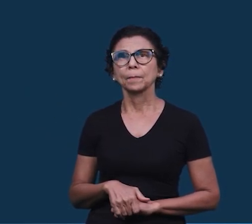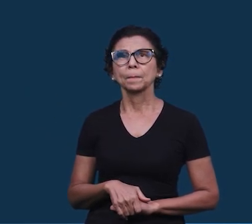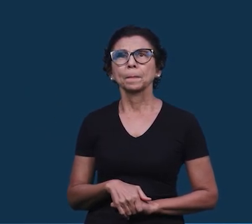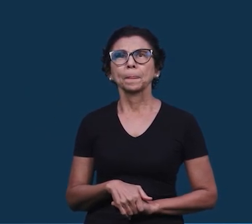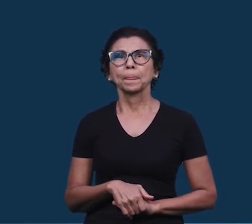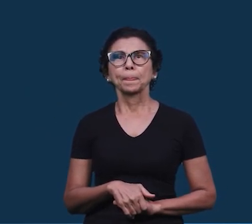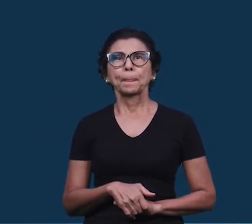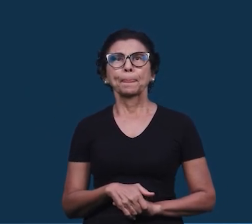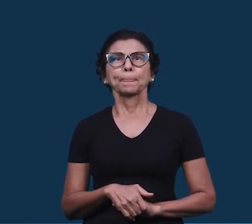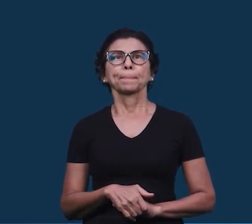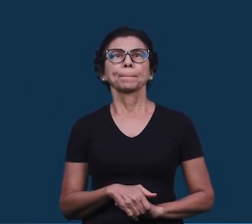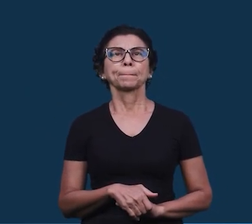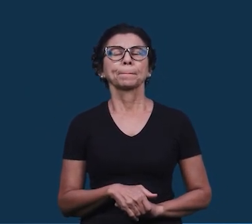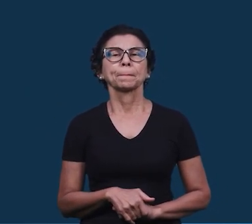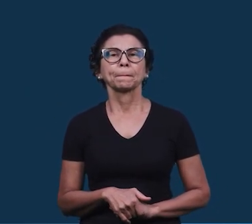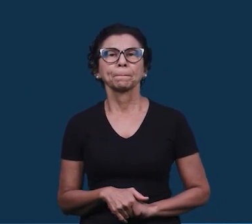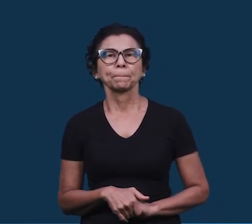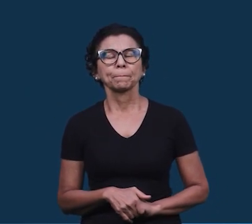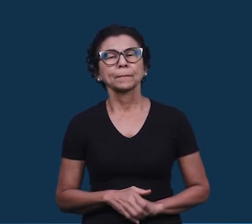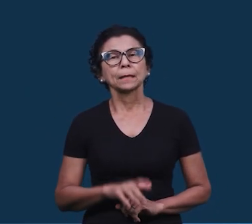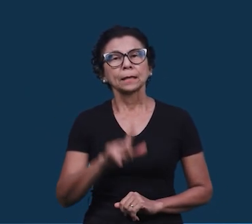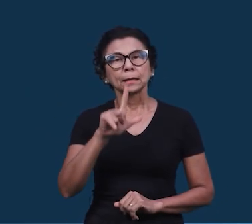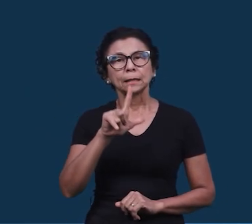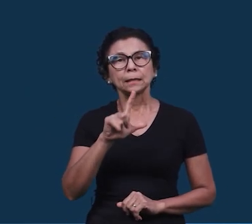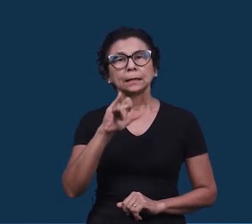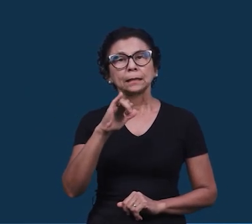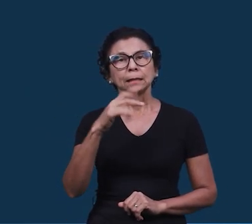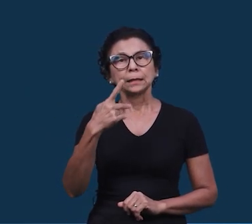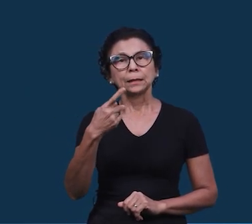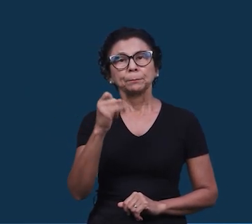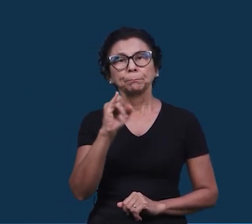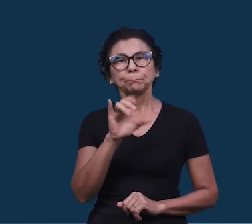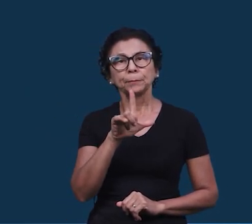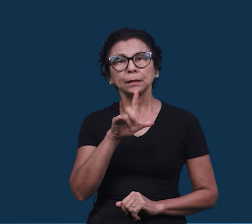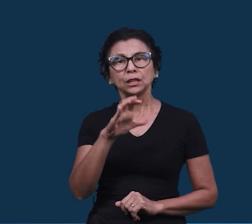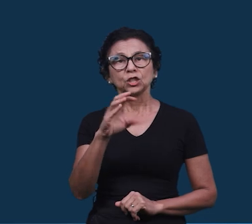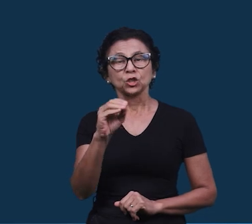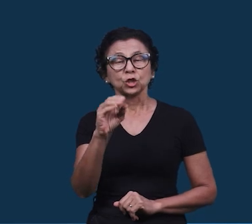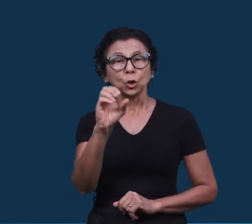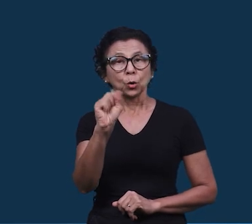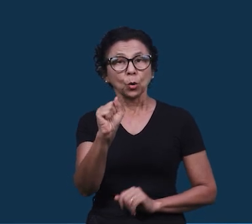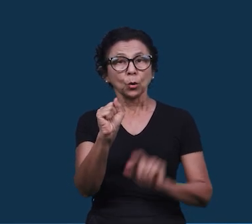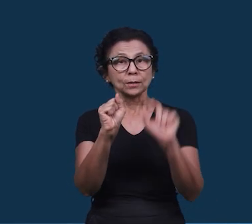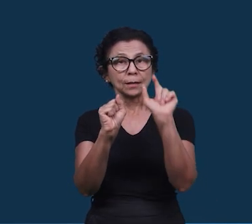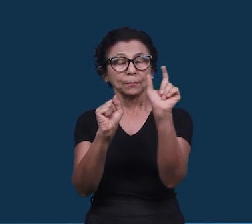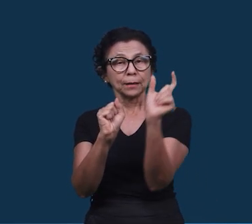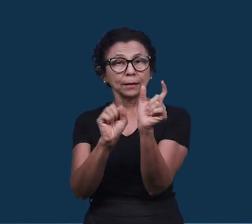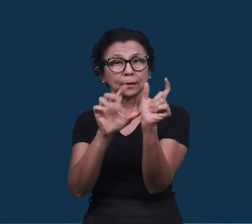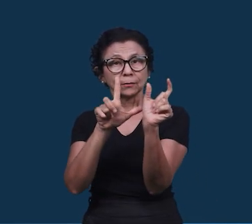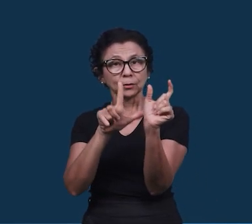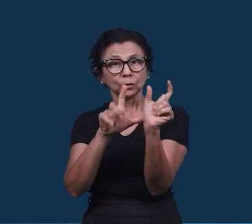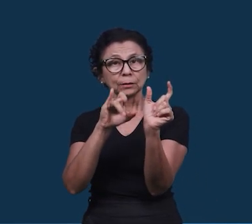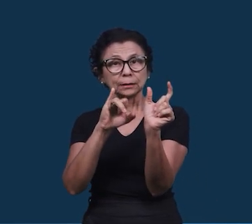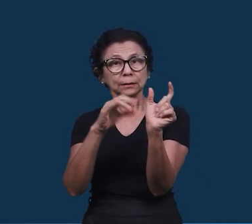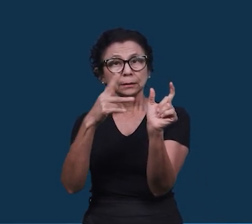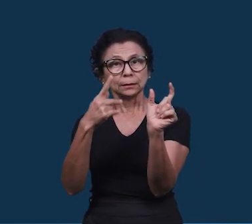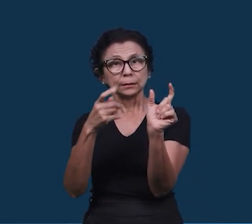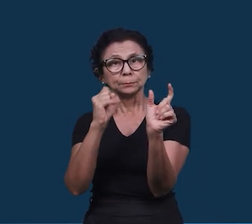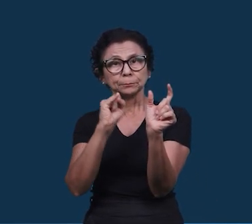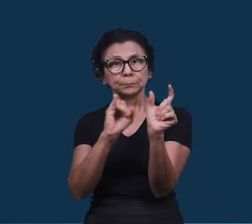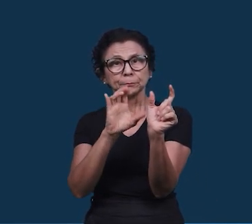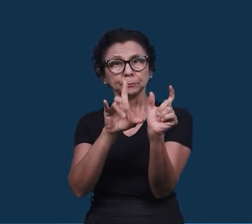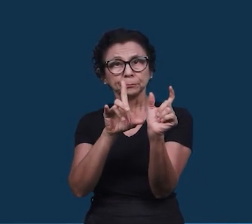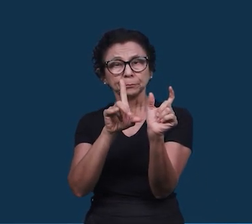difundir-se para os seus tecidos lipídicos. Olha a importância de você ler com atenção o texto. Quando